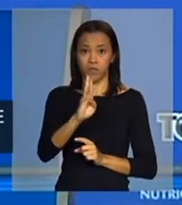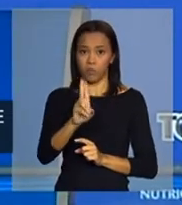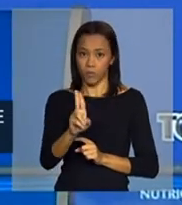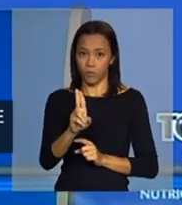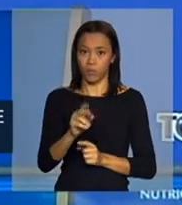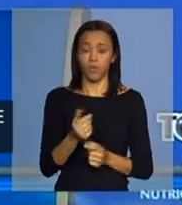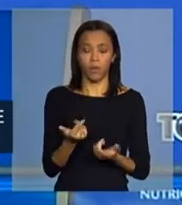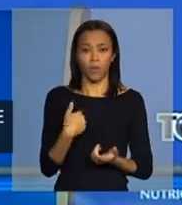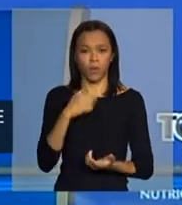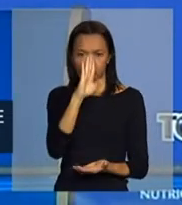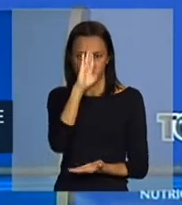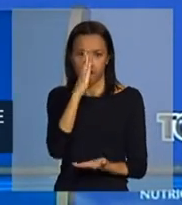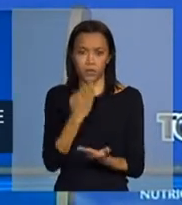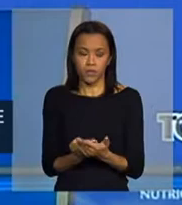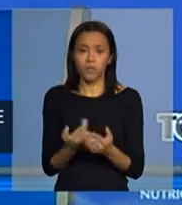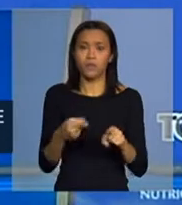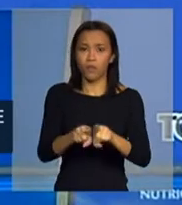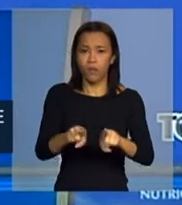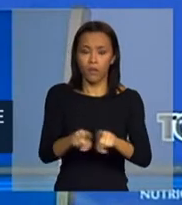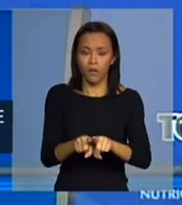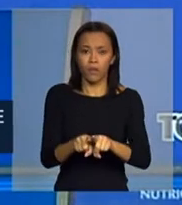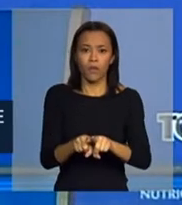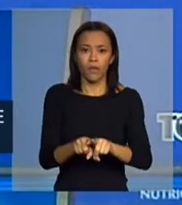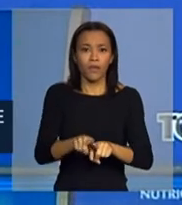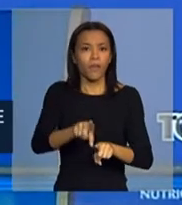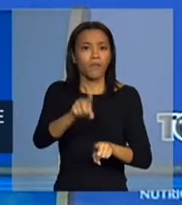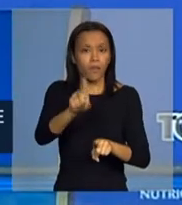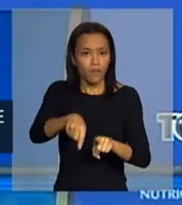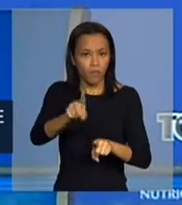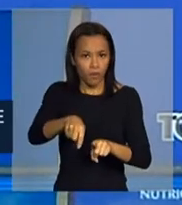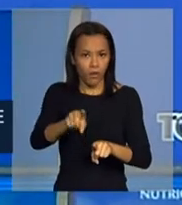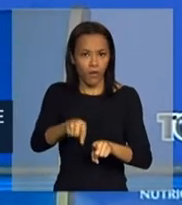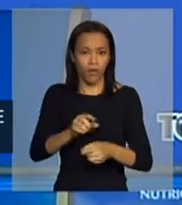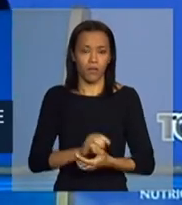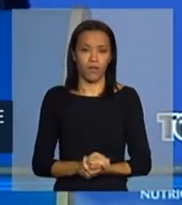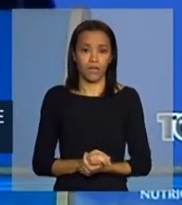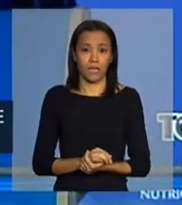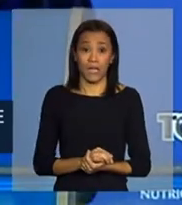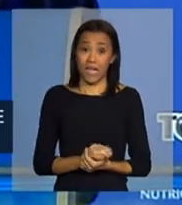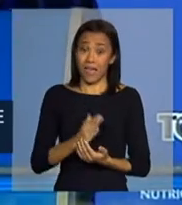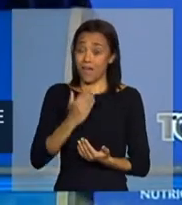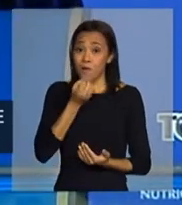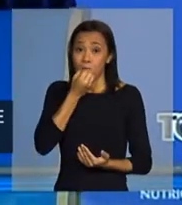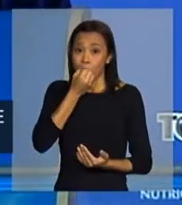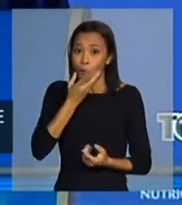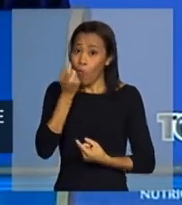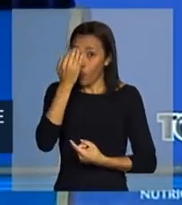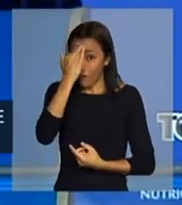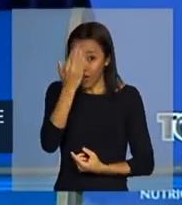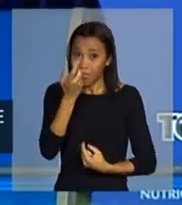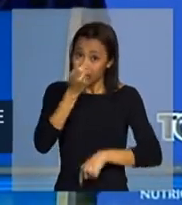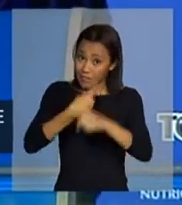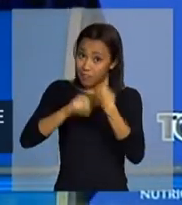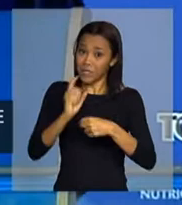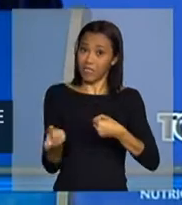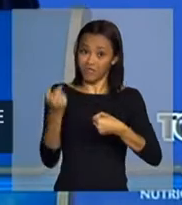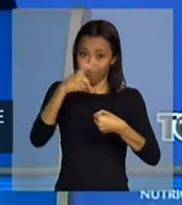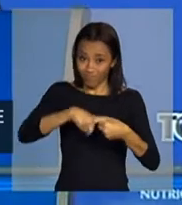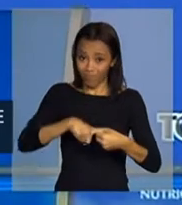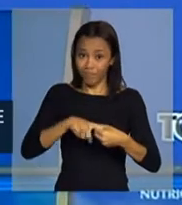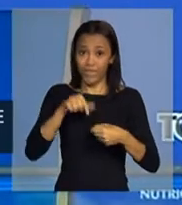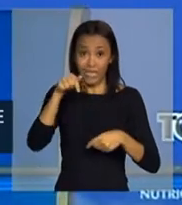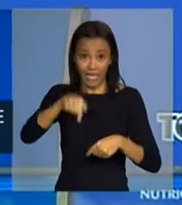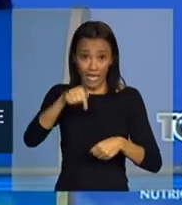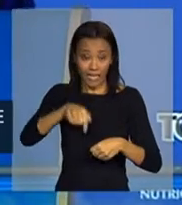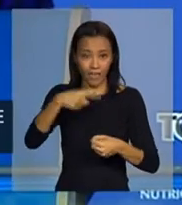Eu acredito também que foi graça a essa parceria bem-sucedida que